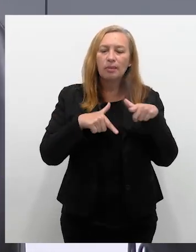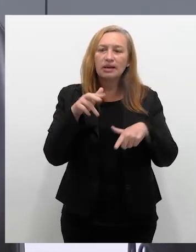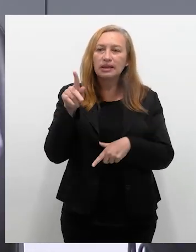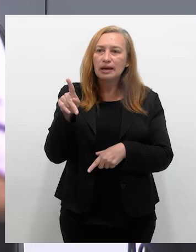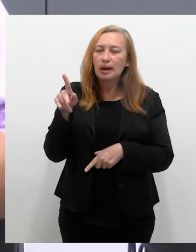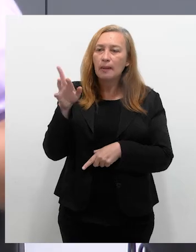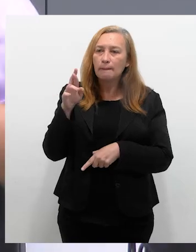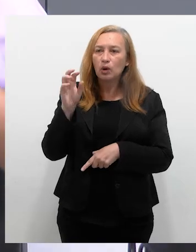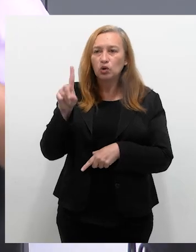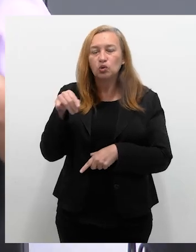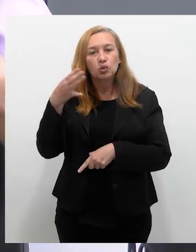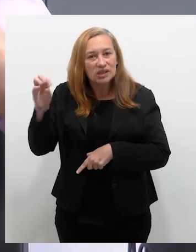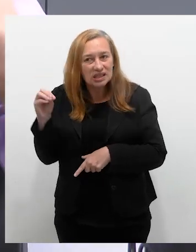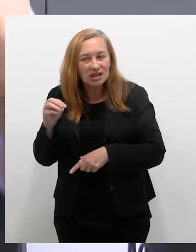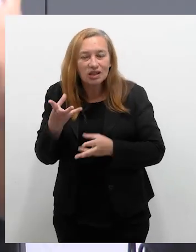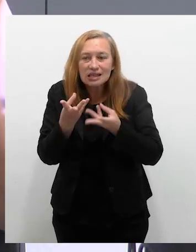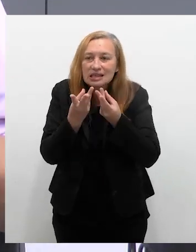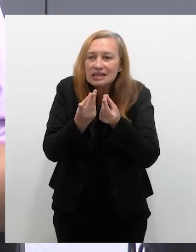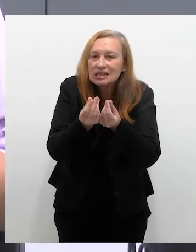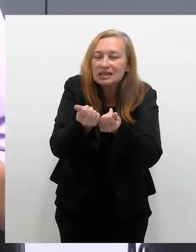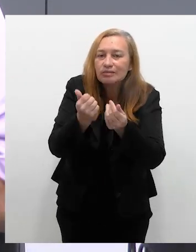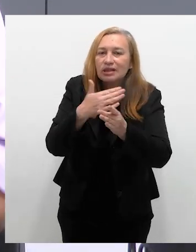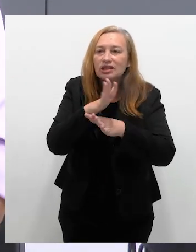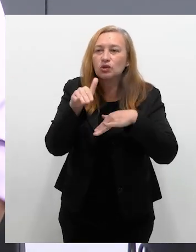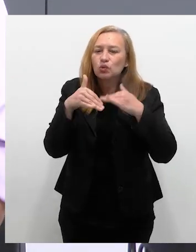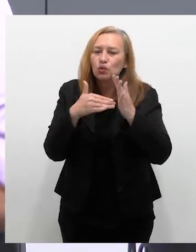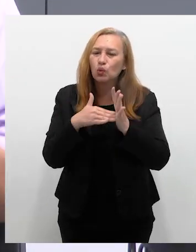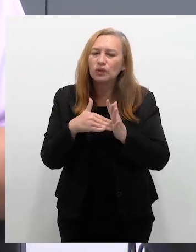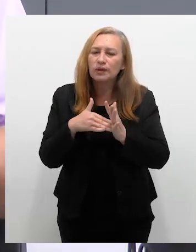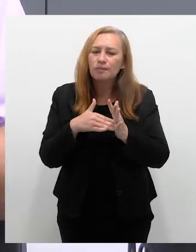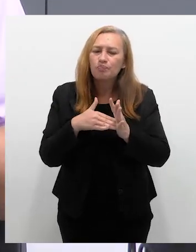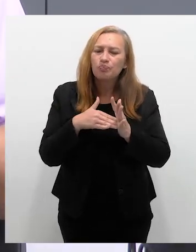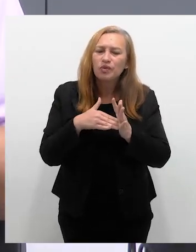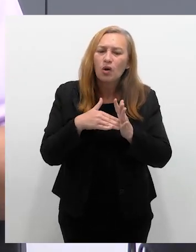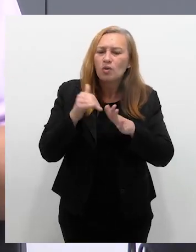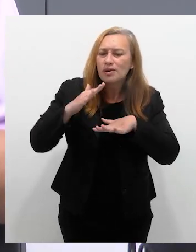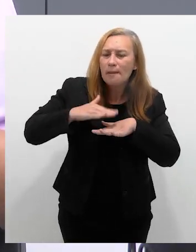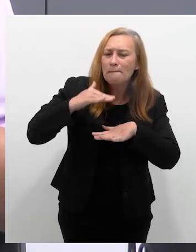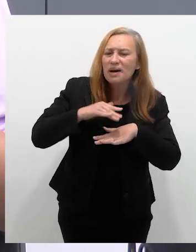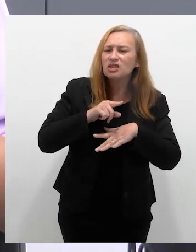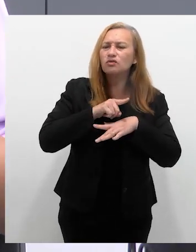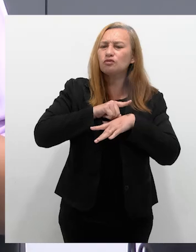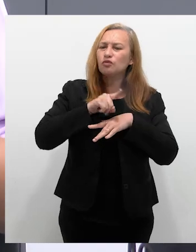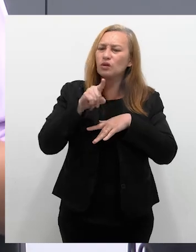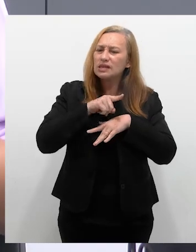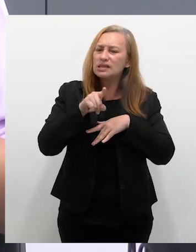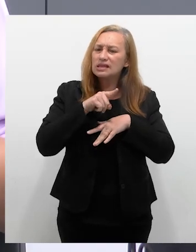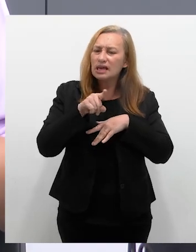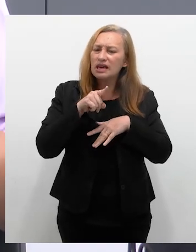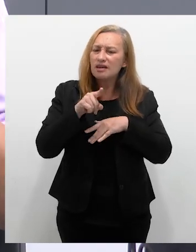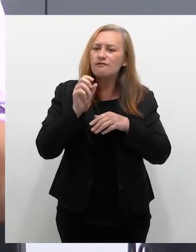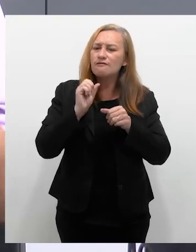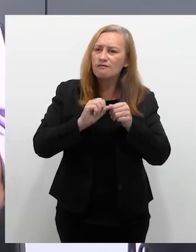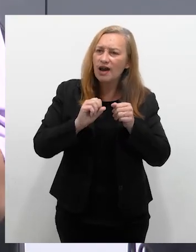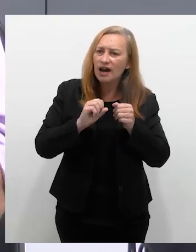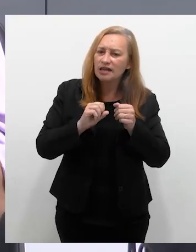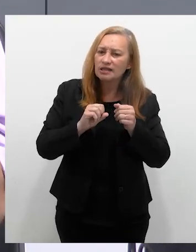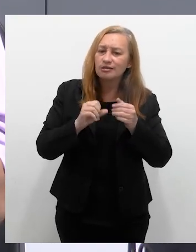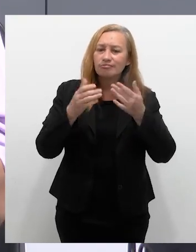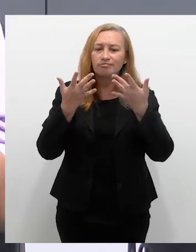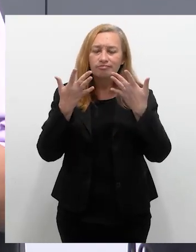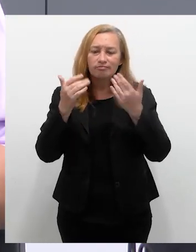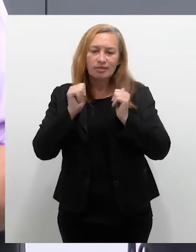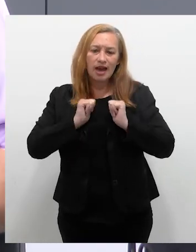de produção, dessa sua sensibilidade toda, e o que mais que você faz além